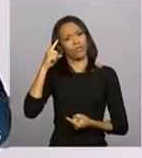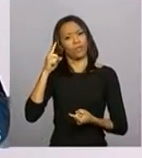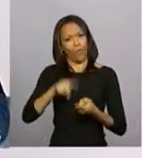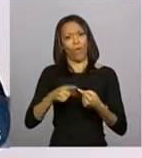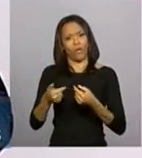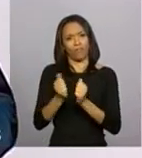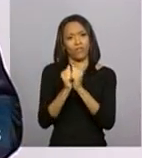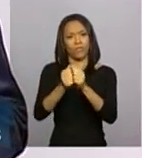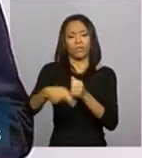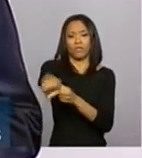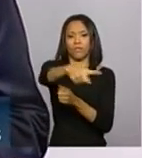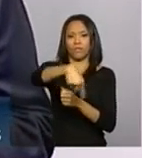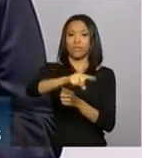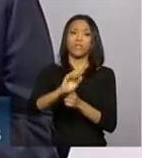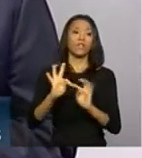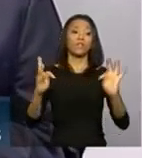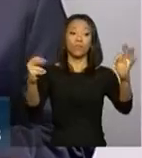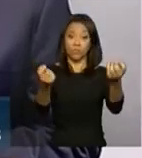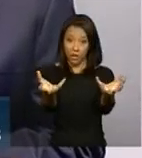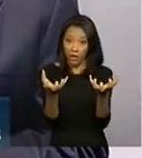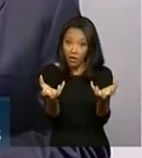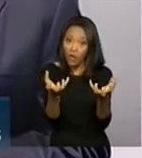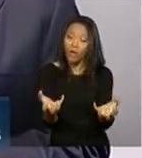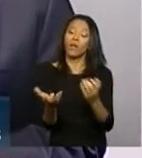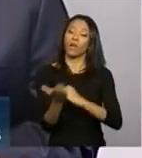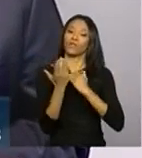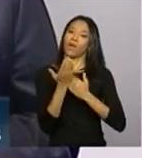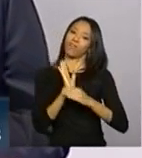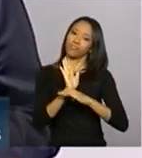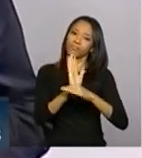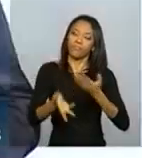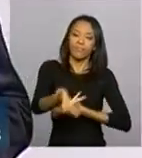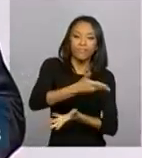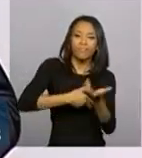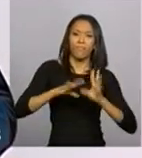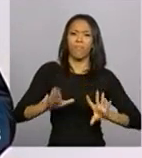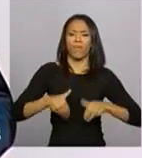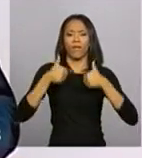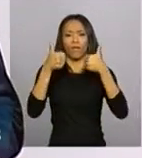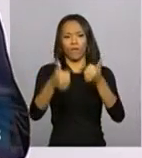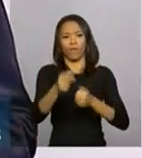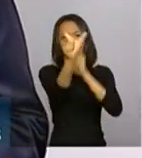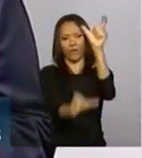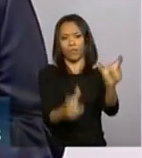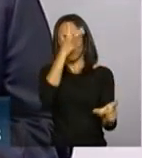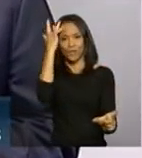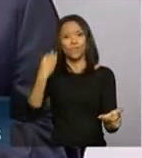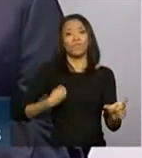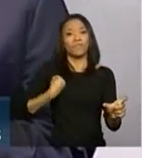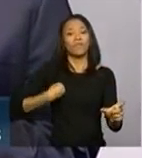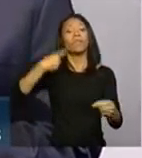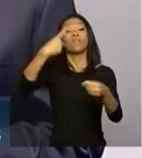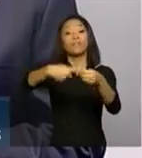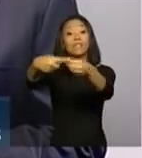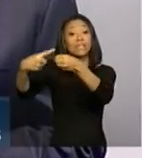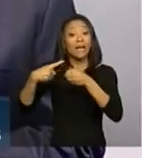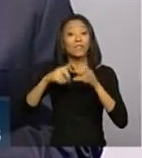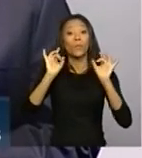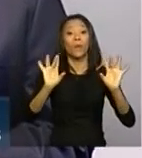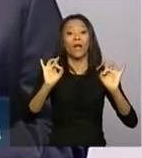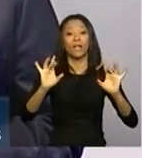contar todos aqueles que querem contribuir para que tenhamos cada vez mais os brasileiros morando nas cidades com mais